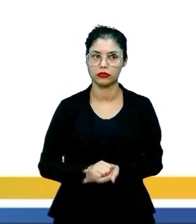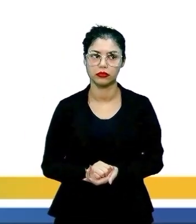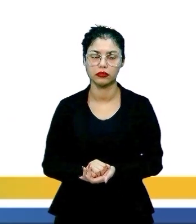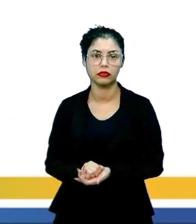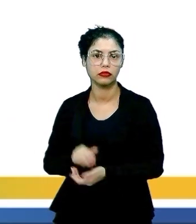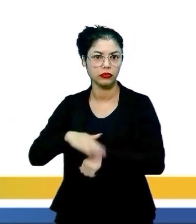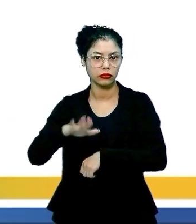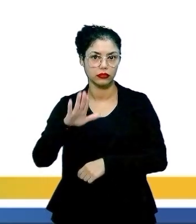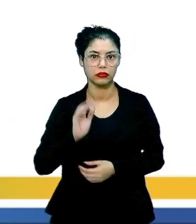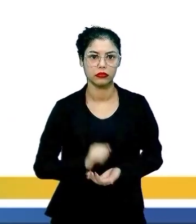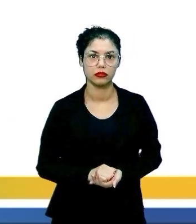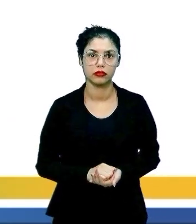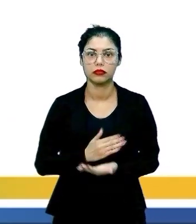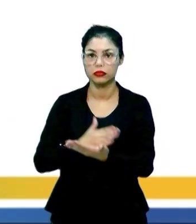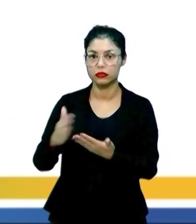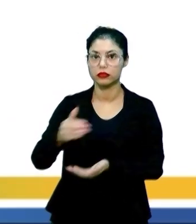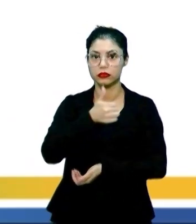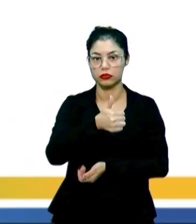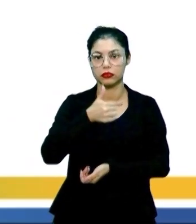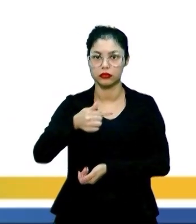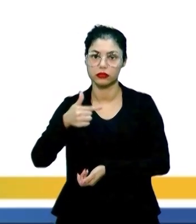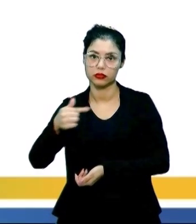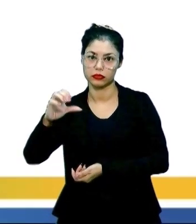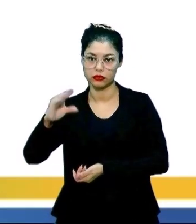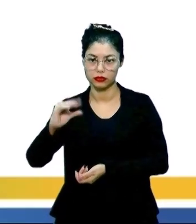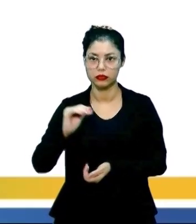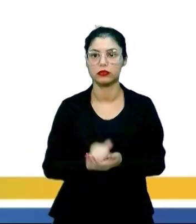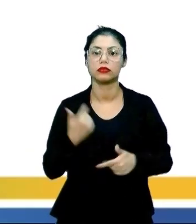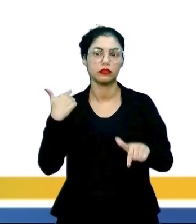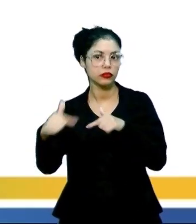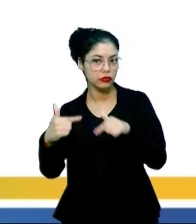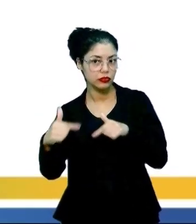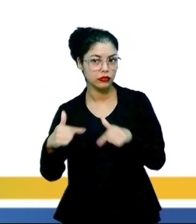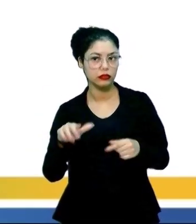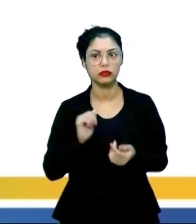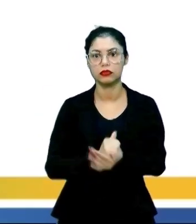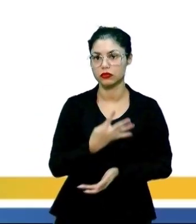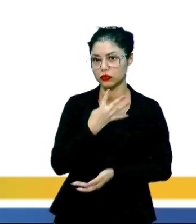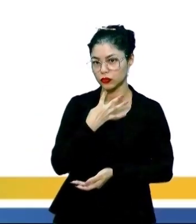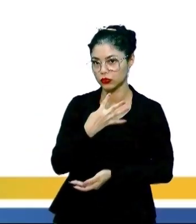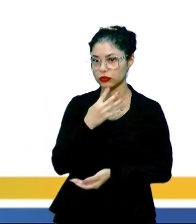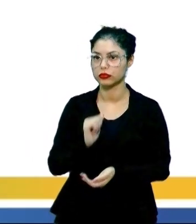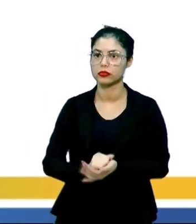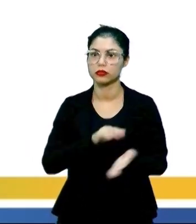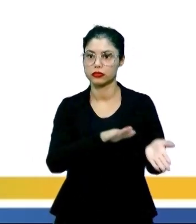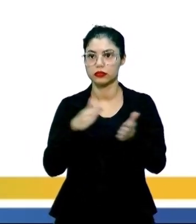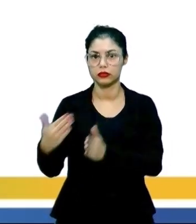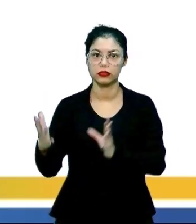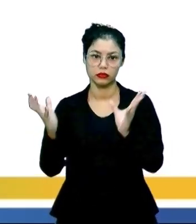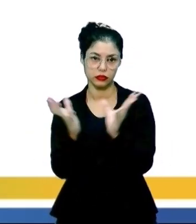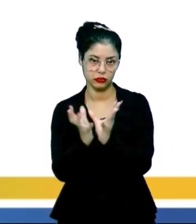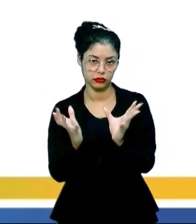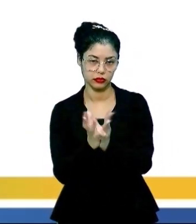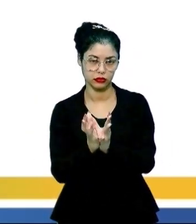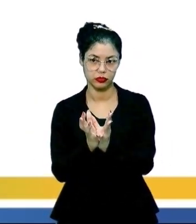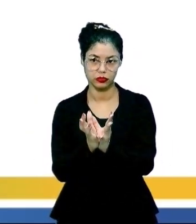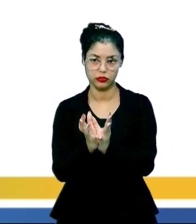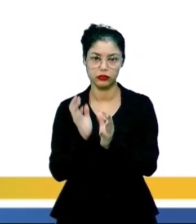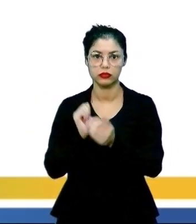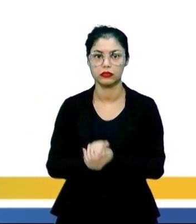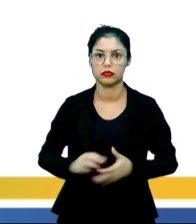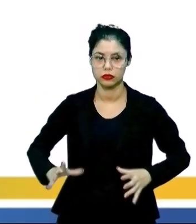falar um pouquinho mais sobre ele. No início dos anos 1770, tem seu trabalho reconhecido e passa a ter uma espécie